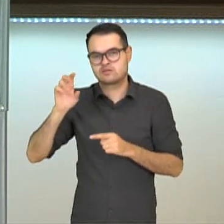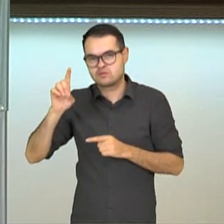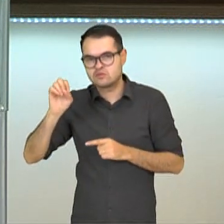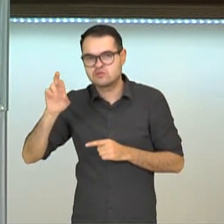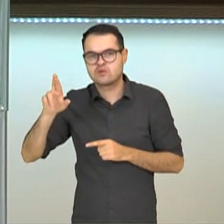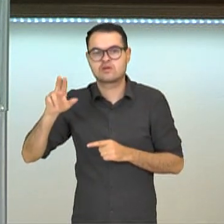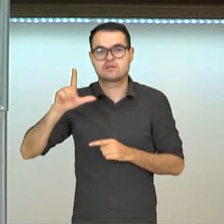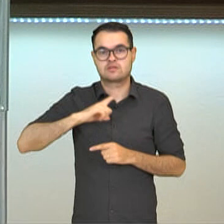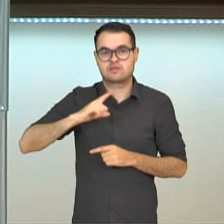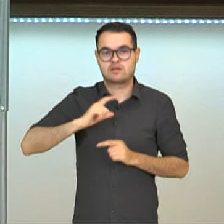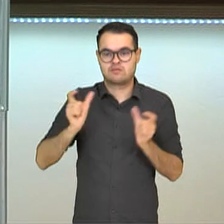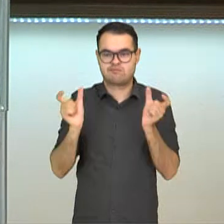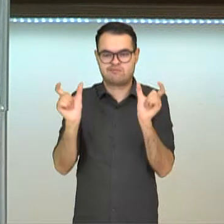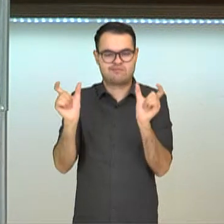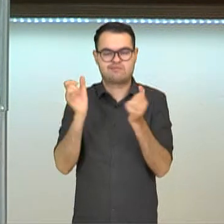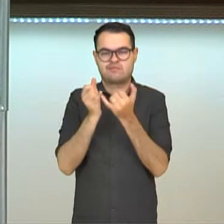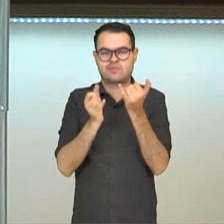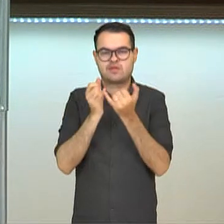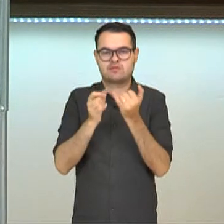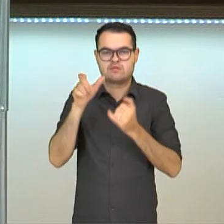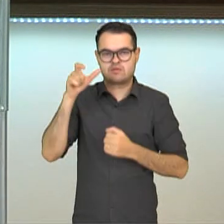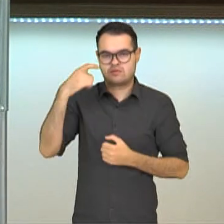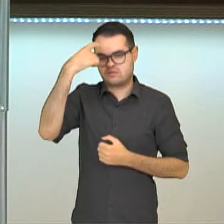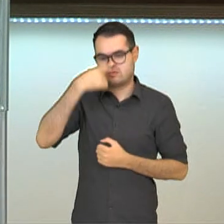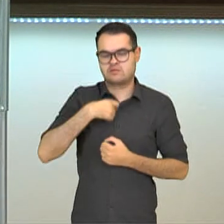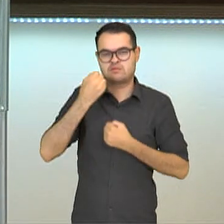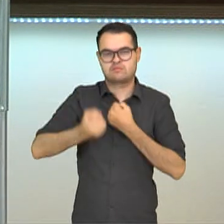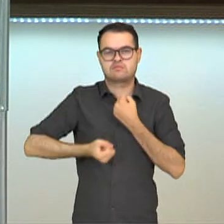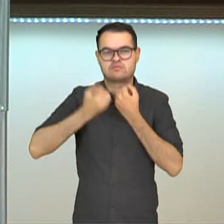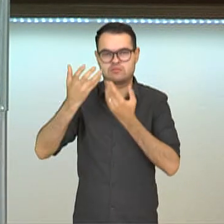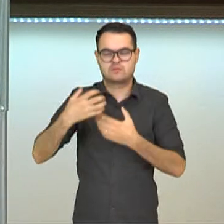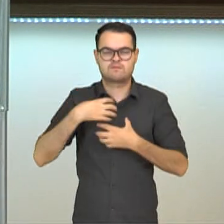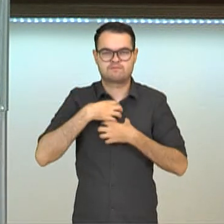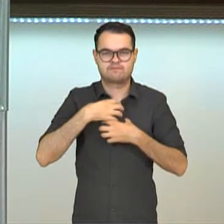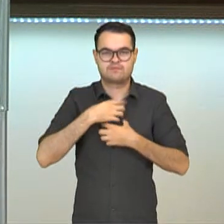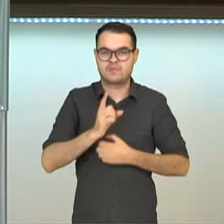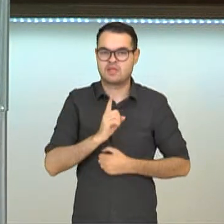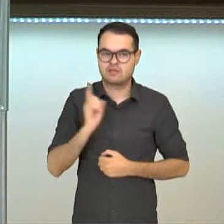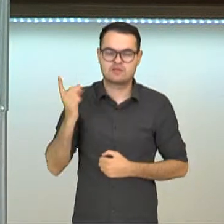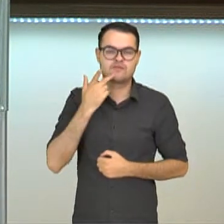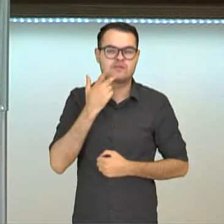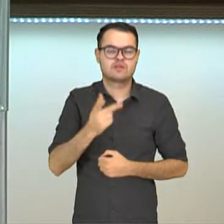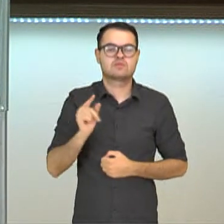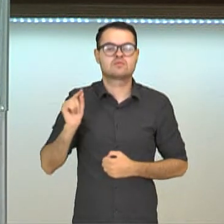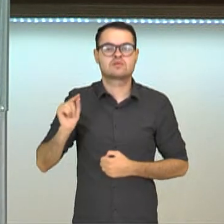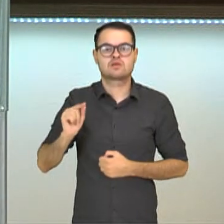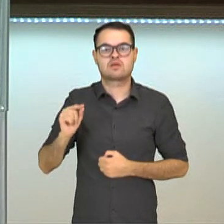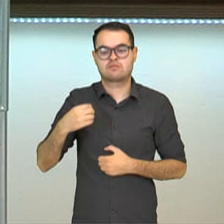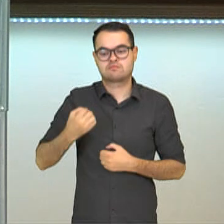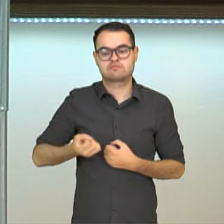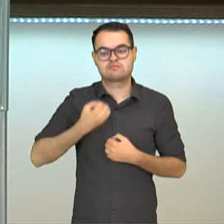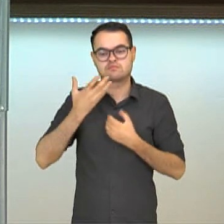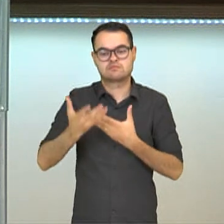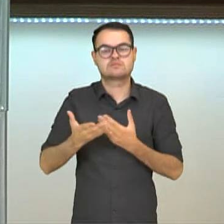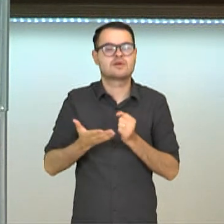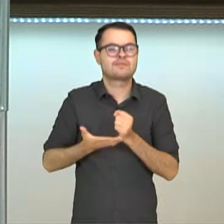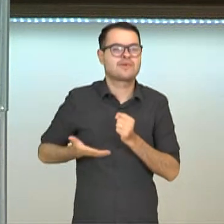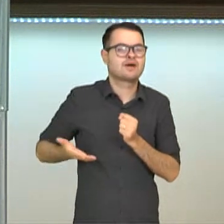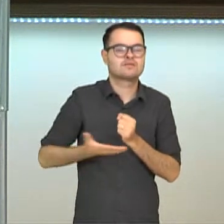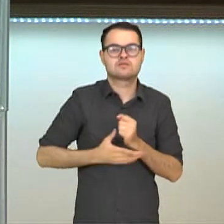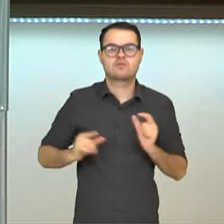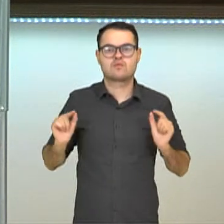lírico falando dos seus sentimentos. Então aqui nesse poema ele está dizendo que o poeta se baseia